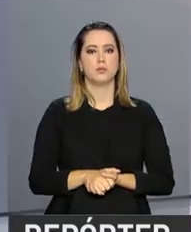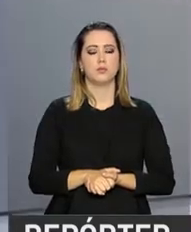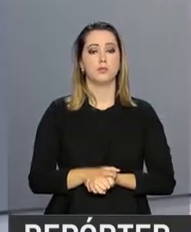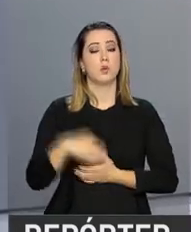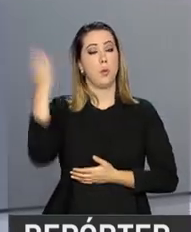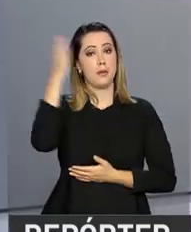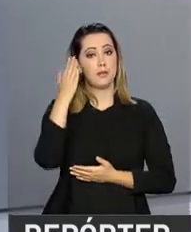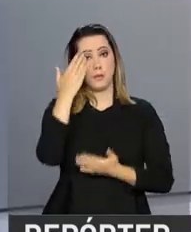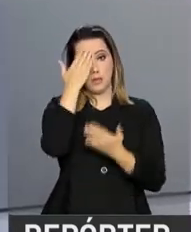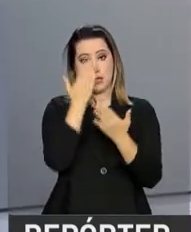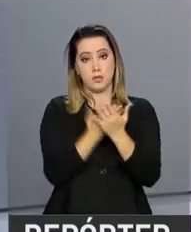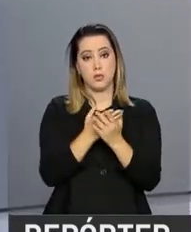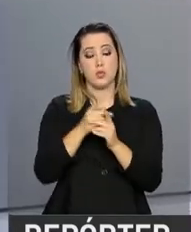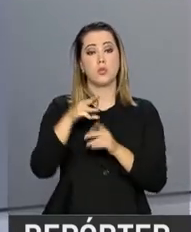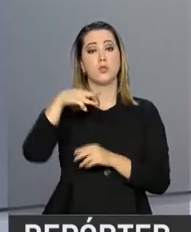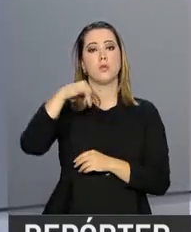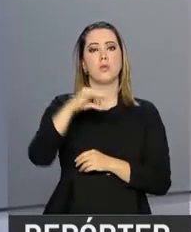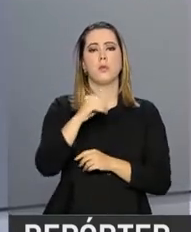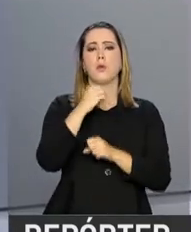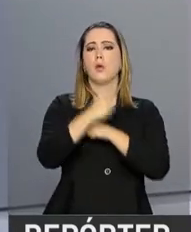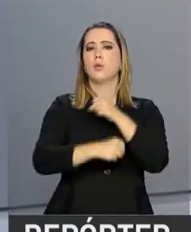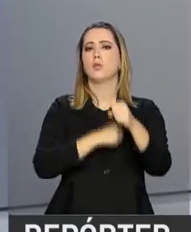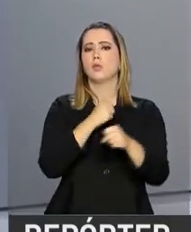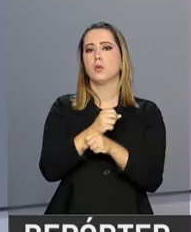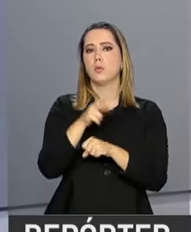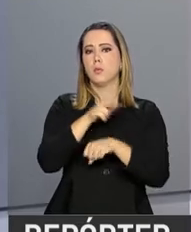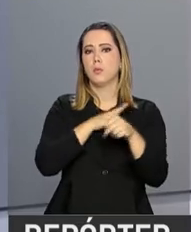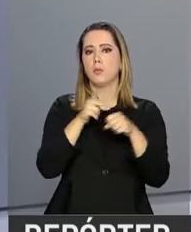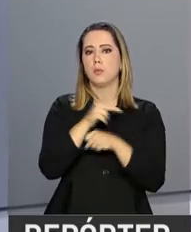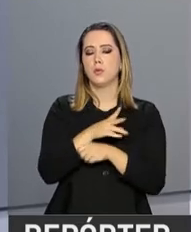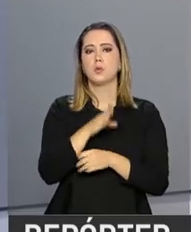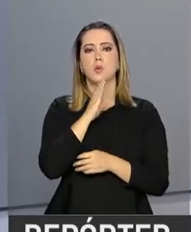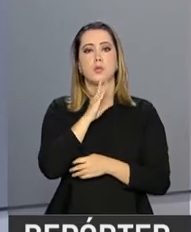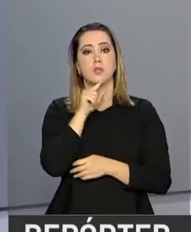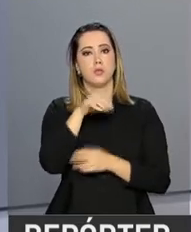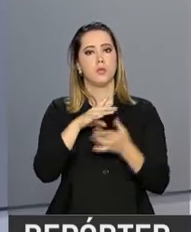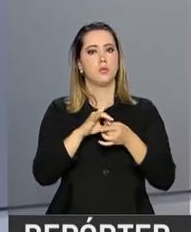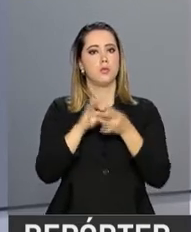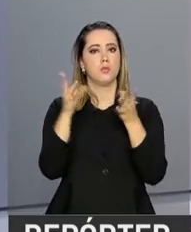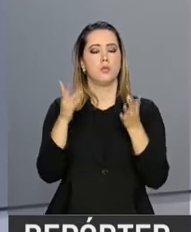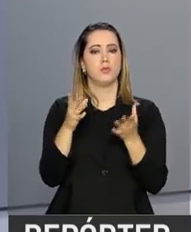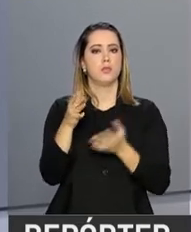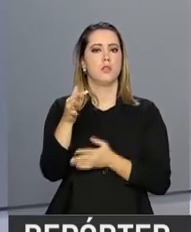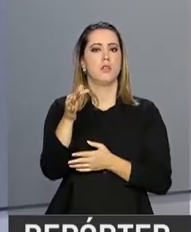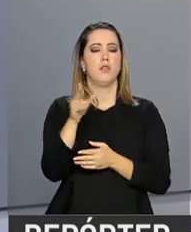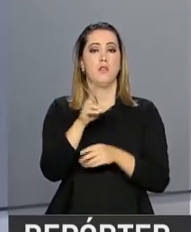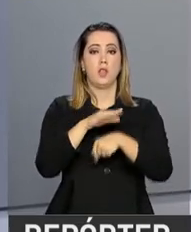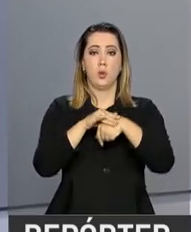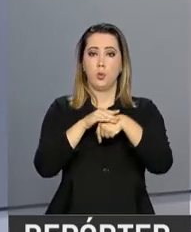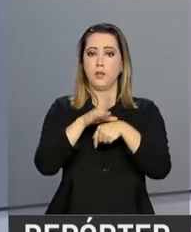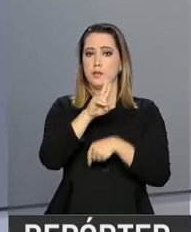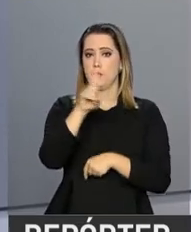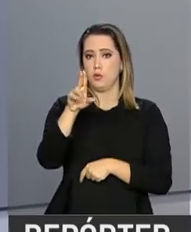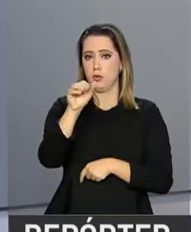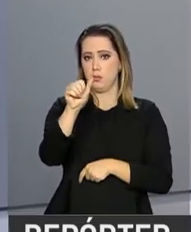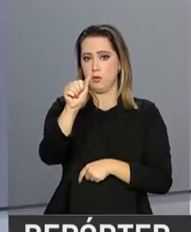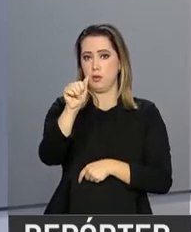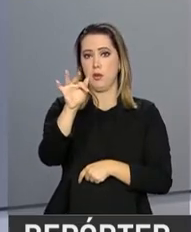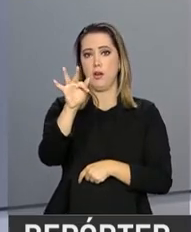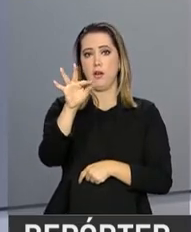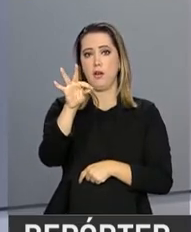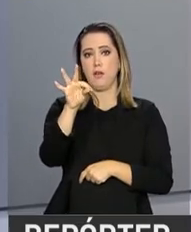o brasil acredita que em maio do ano que vem o país seja reconhecido como livre de aftosa com vacinação pela organização